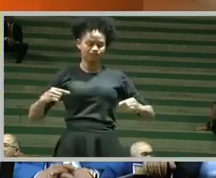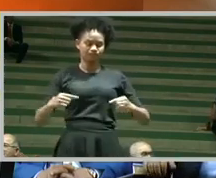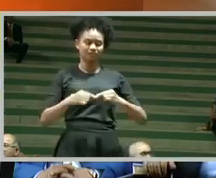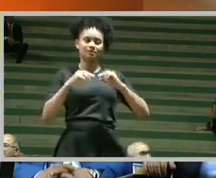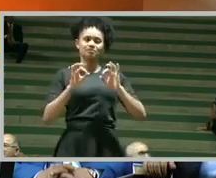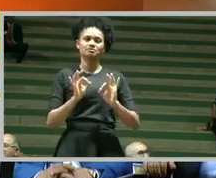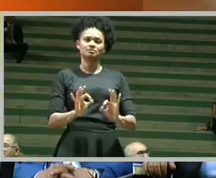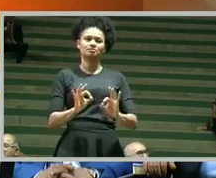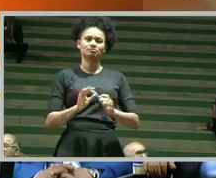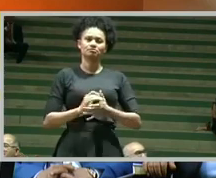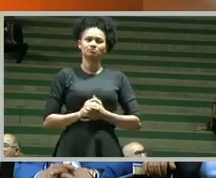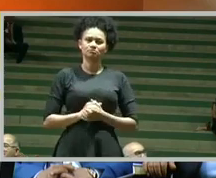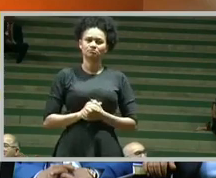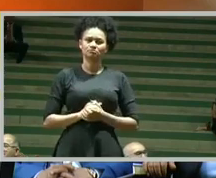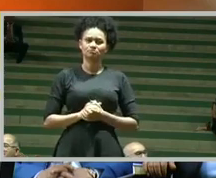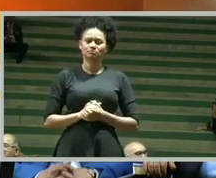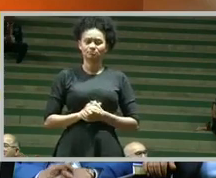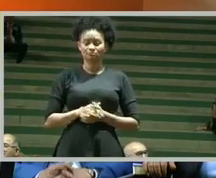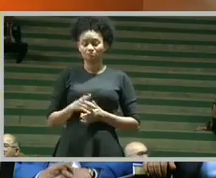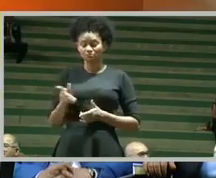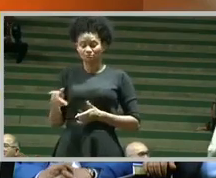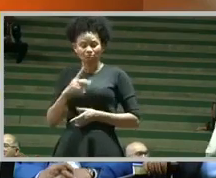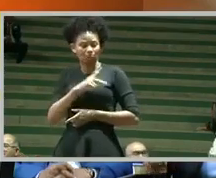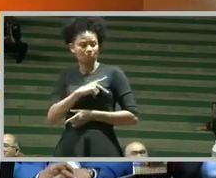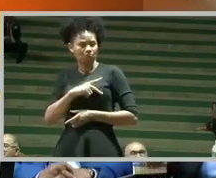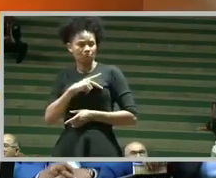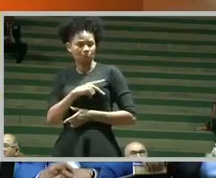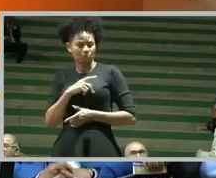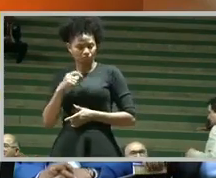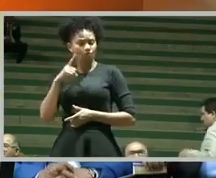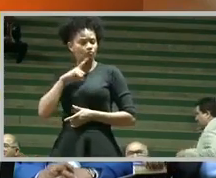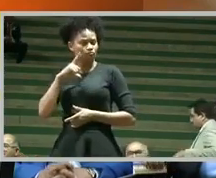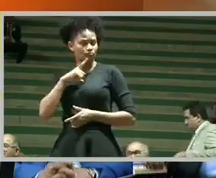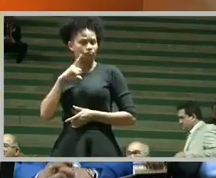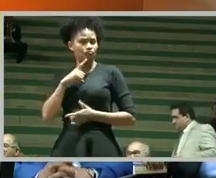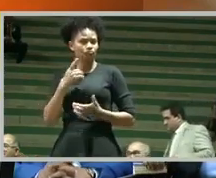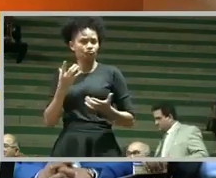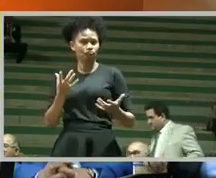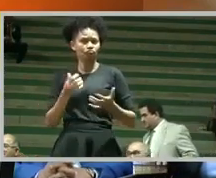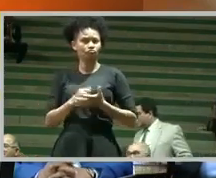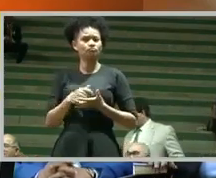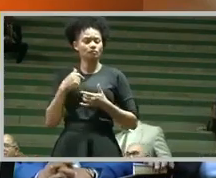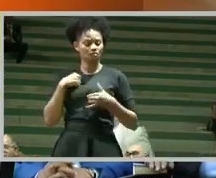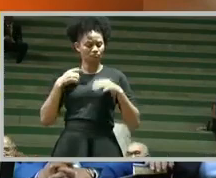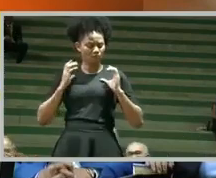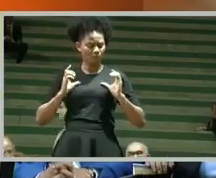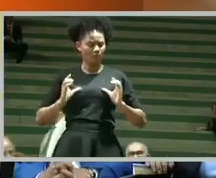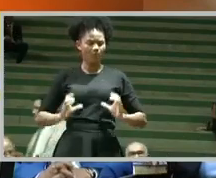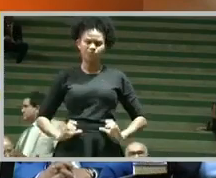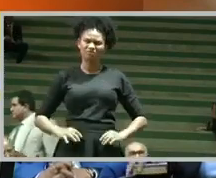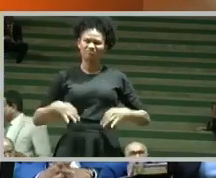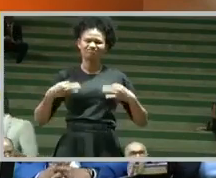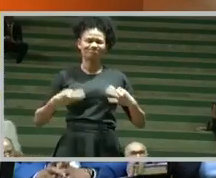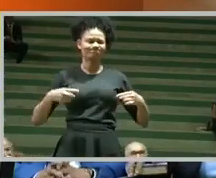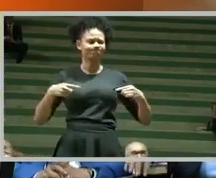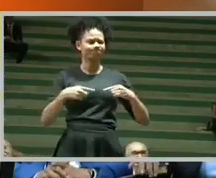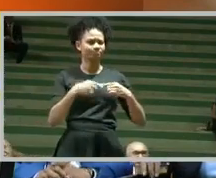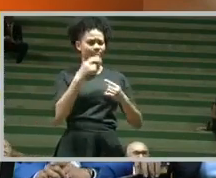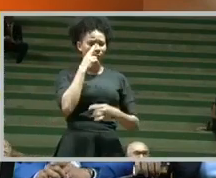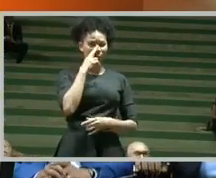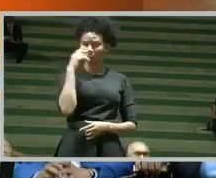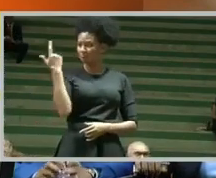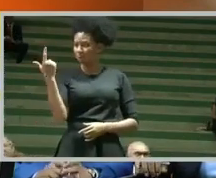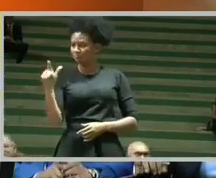correta. Paulo está dizendo: quando eu tenho, eu me comporto como crente. Quando